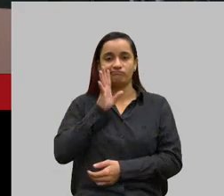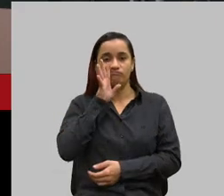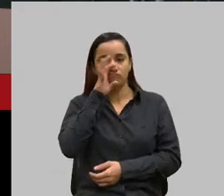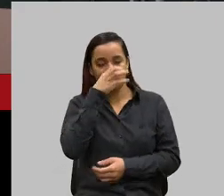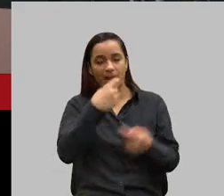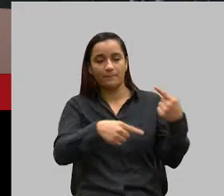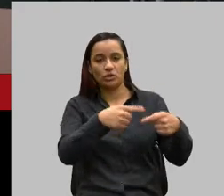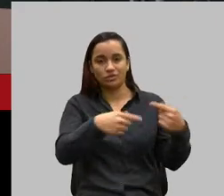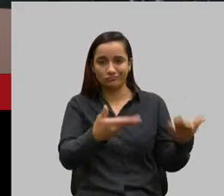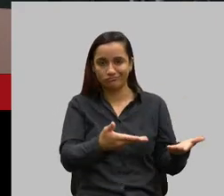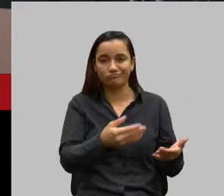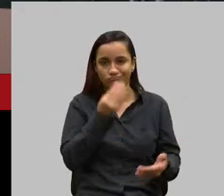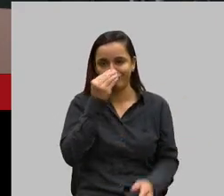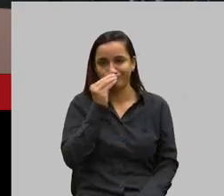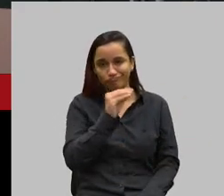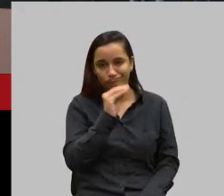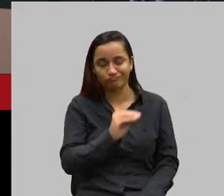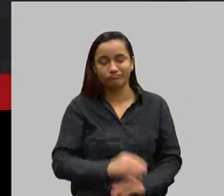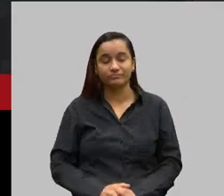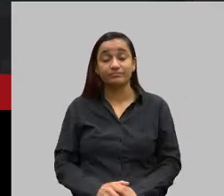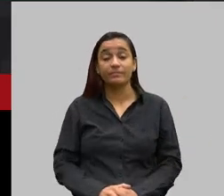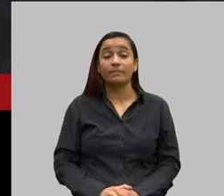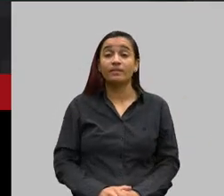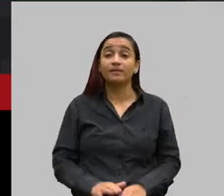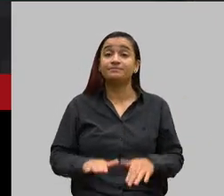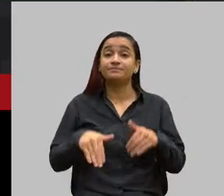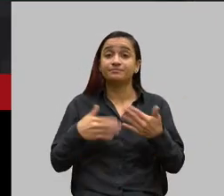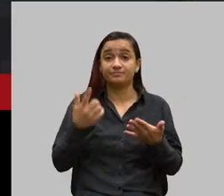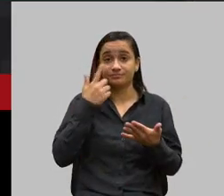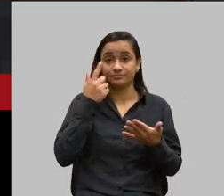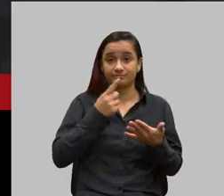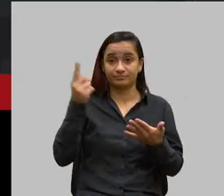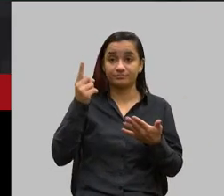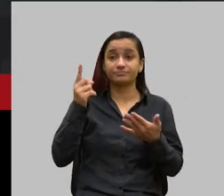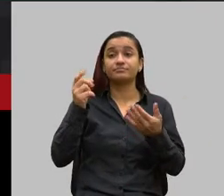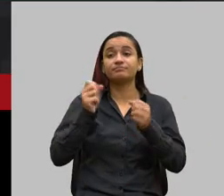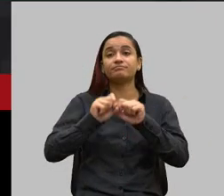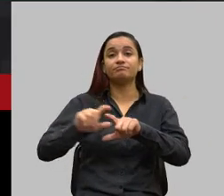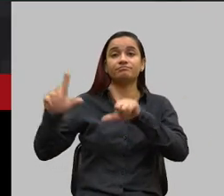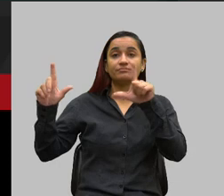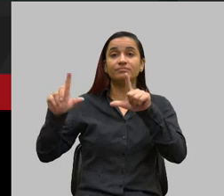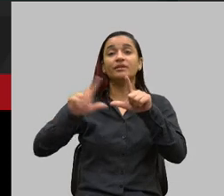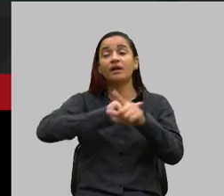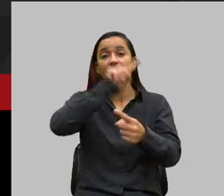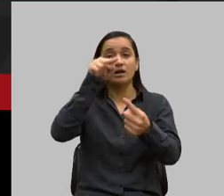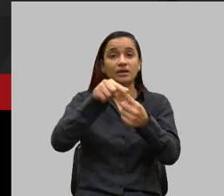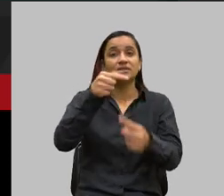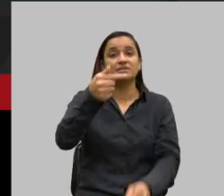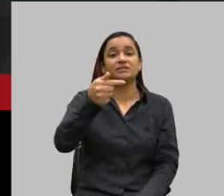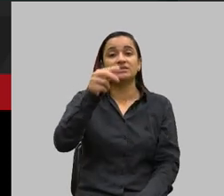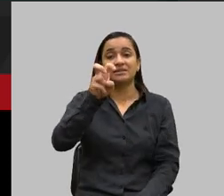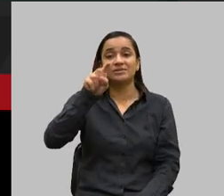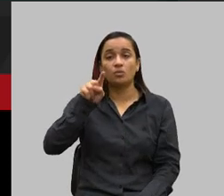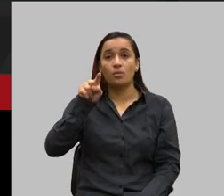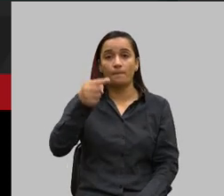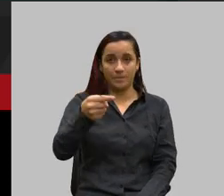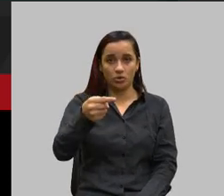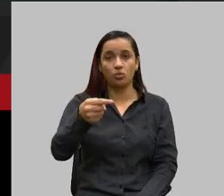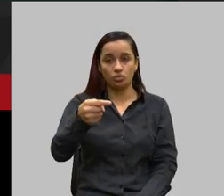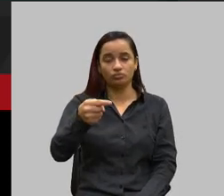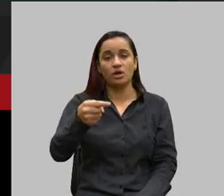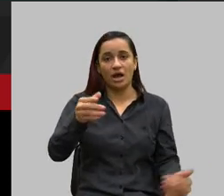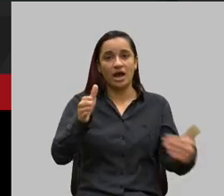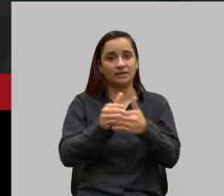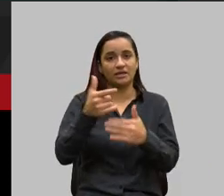então ali nós até atualizamos vão ser 75.000 de meta até 2026 são